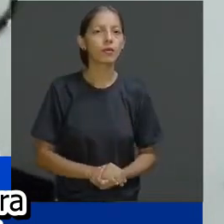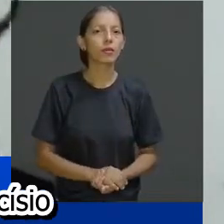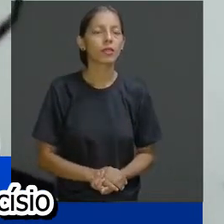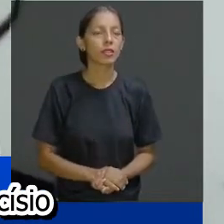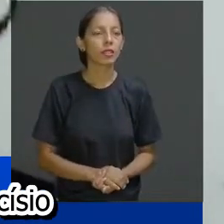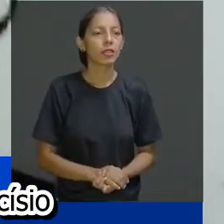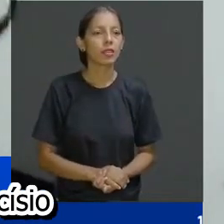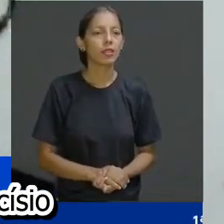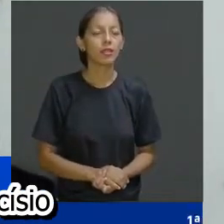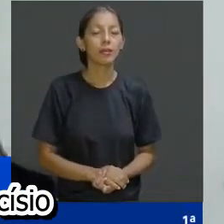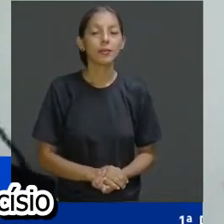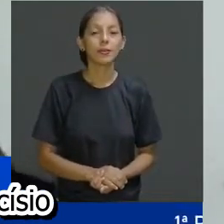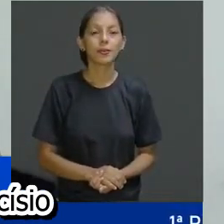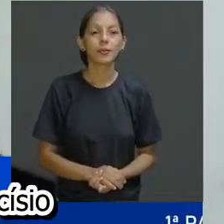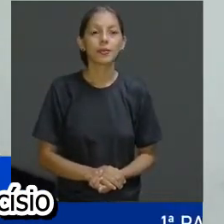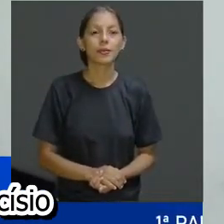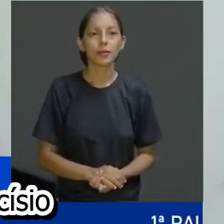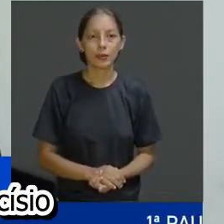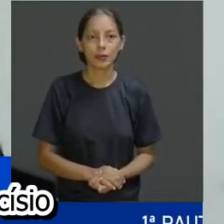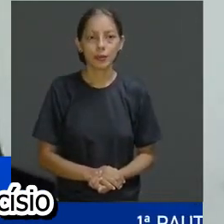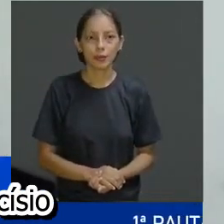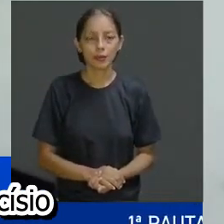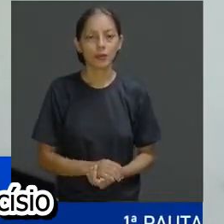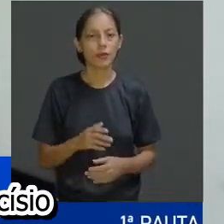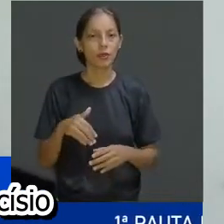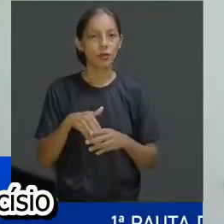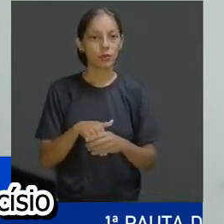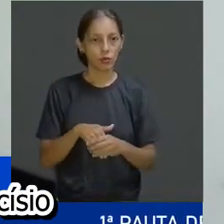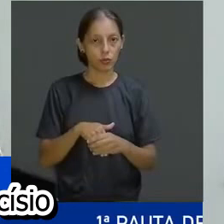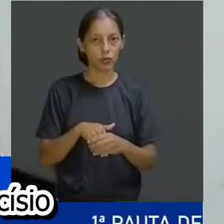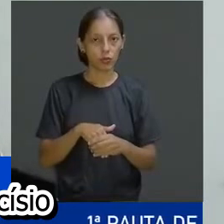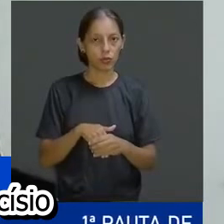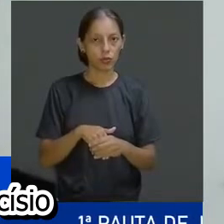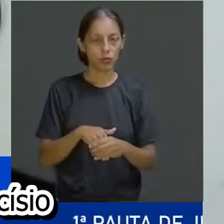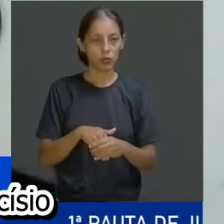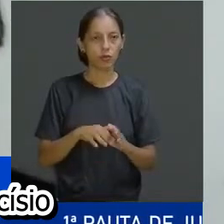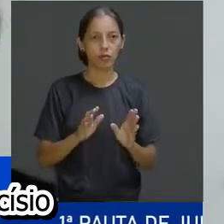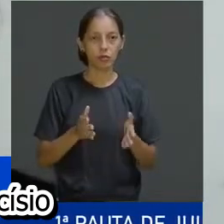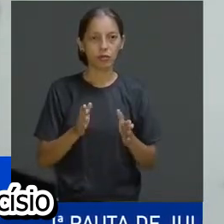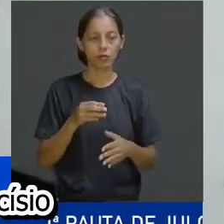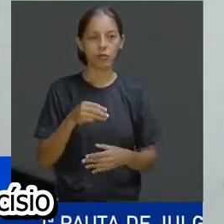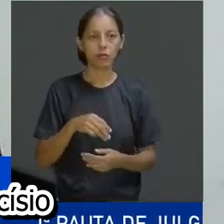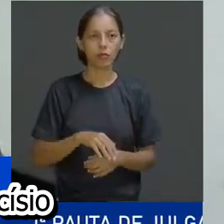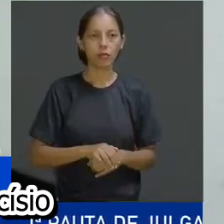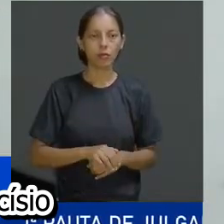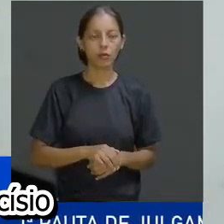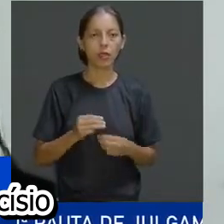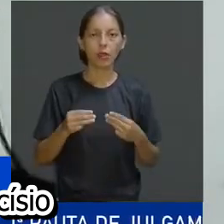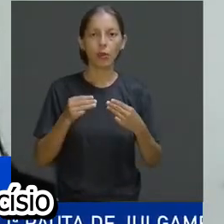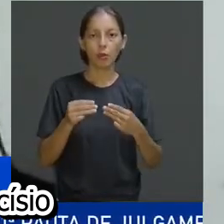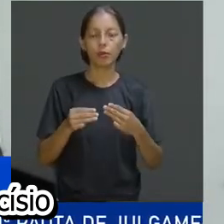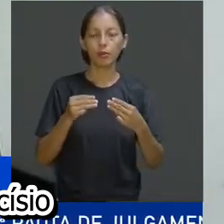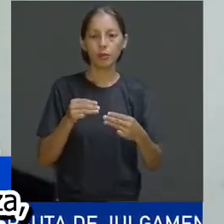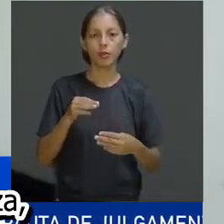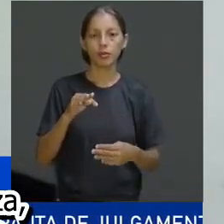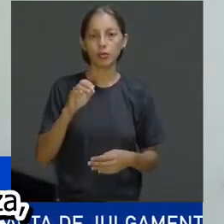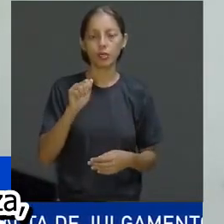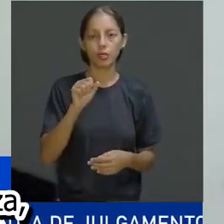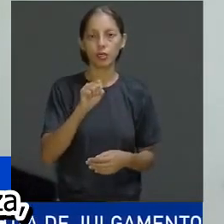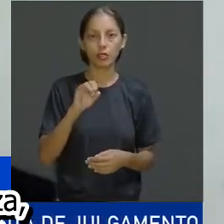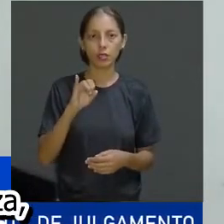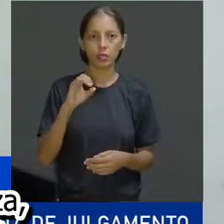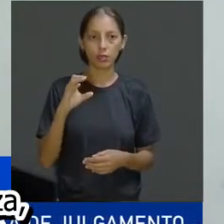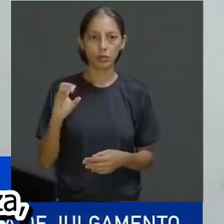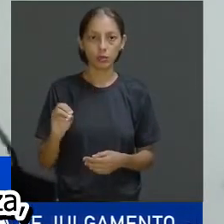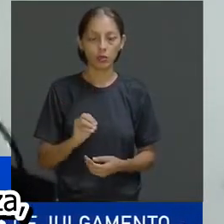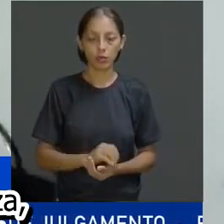saneador, mas, como sedimentado no voto do ministro Tarcísio Vieira de Castro, já de algum tempo, e que serve de baliza até